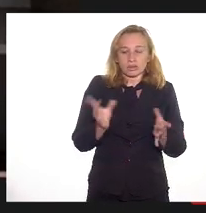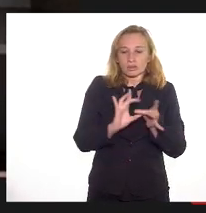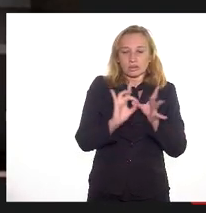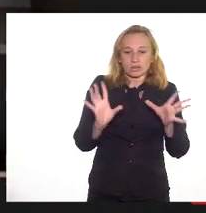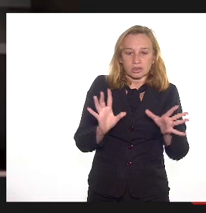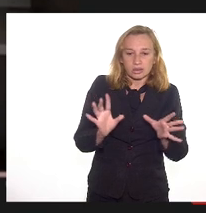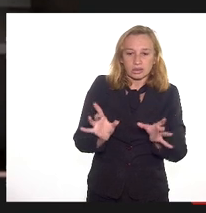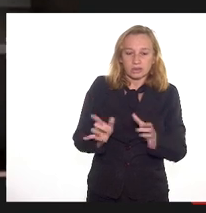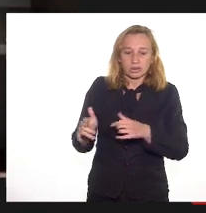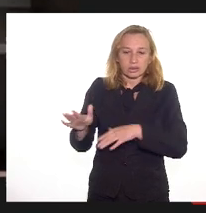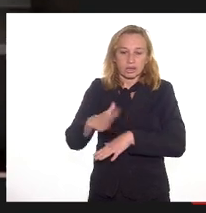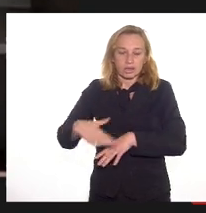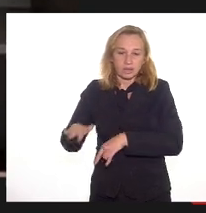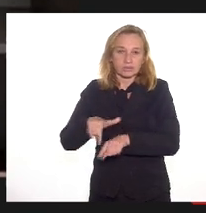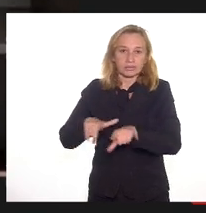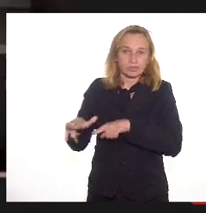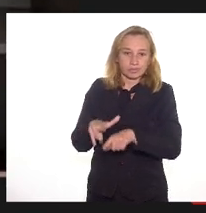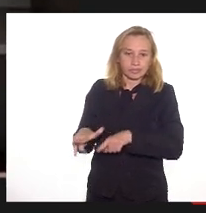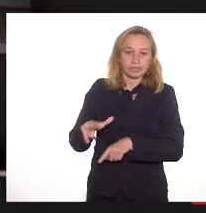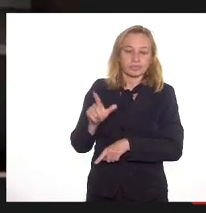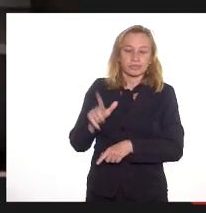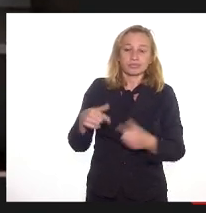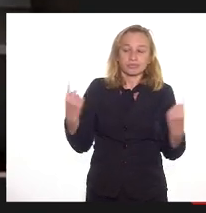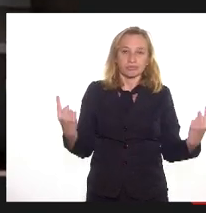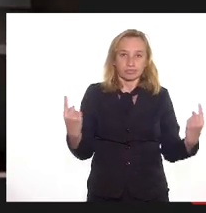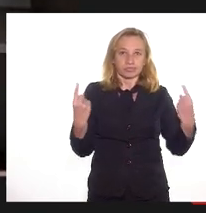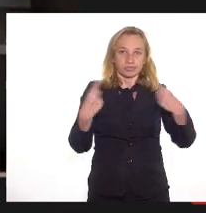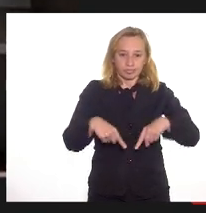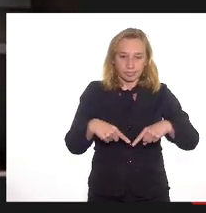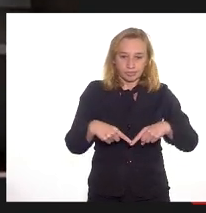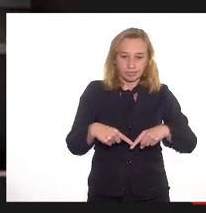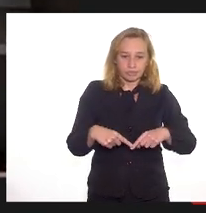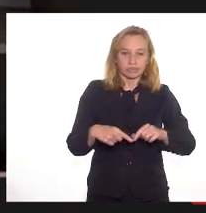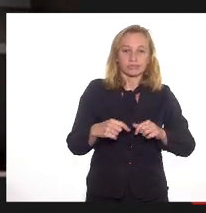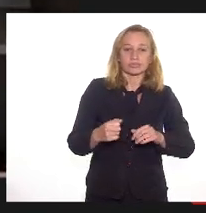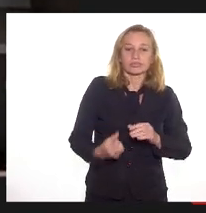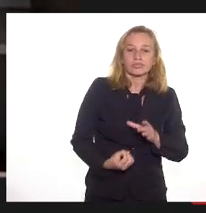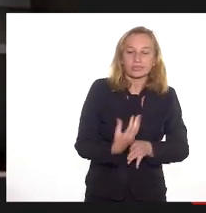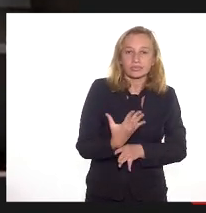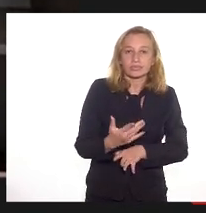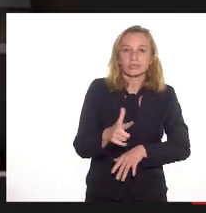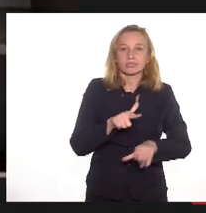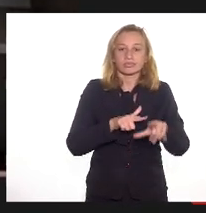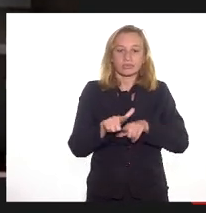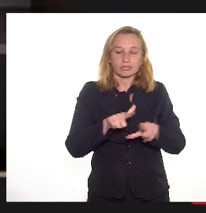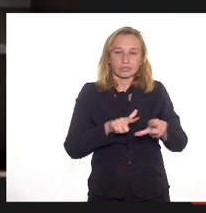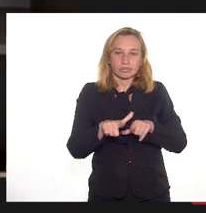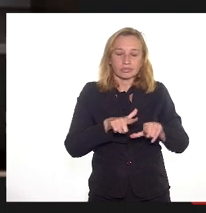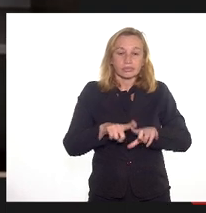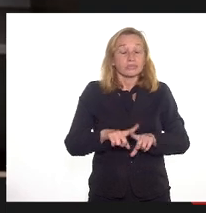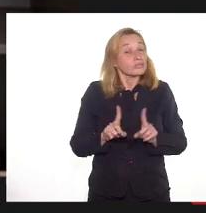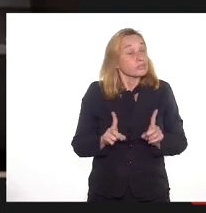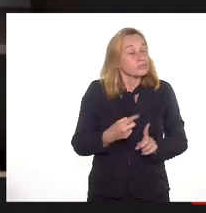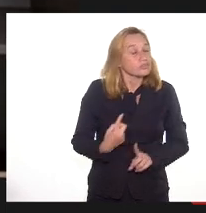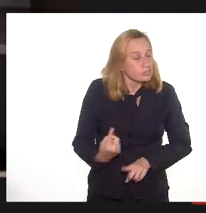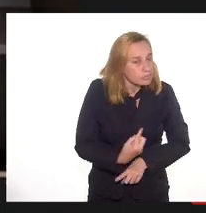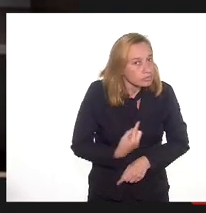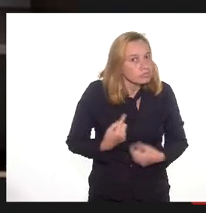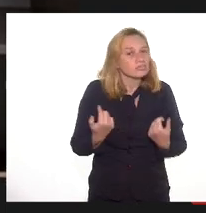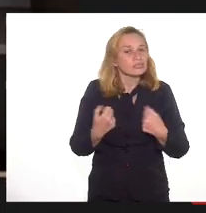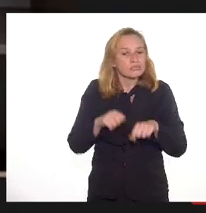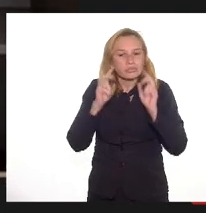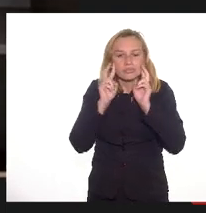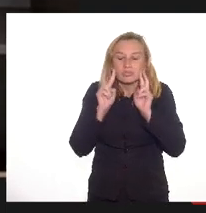Ninguém aqui é contra o livre mercado, a competição, né? A geração de emprego, mas nós temos que ter